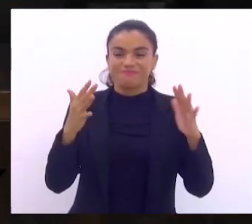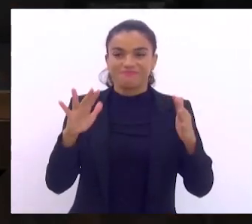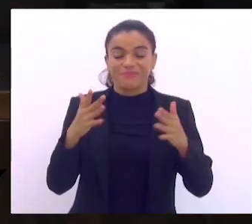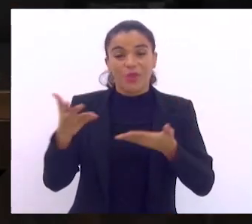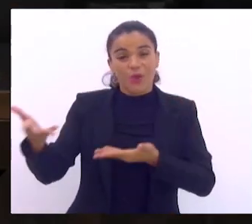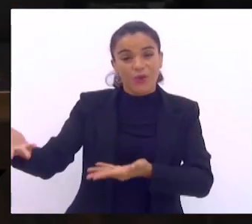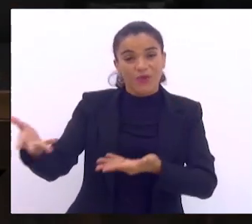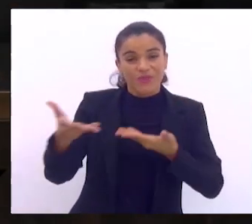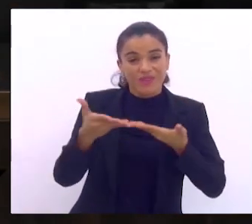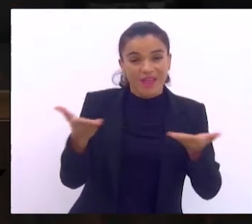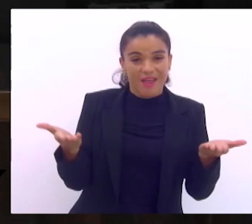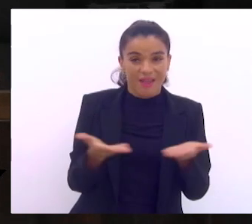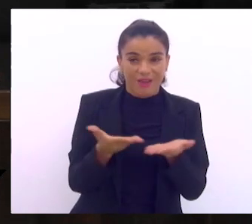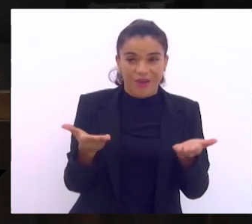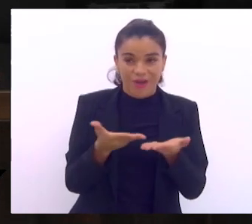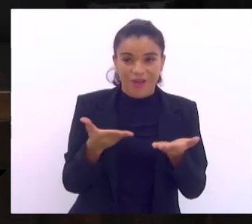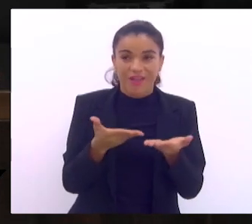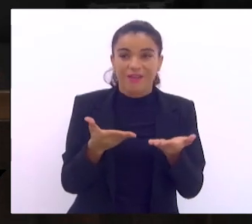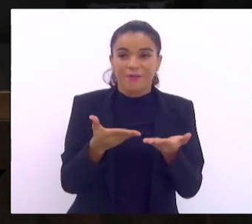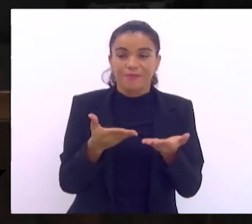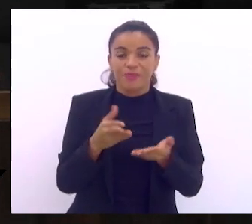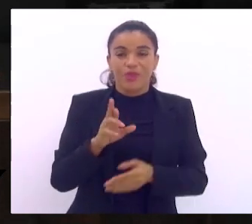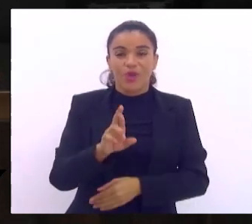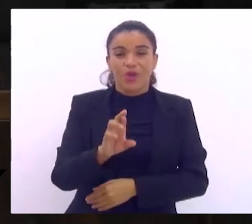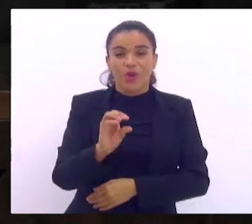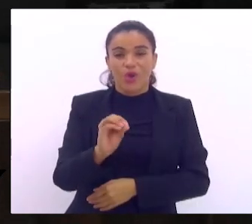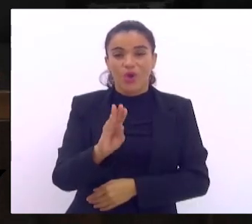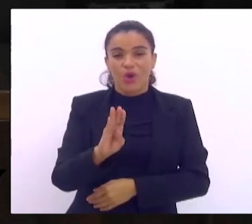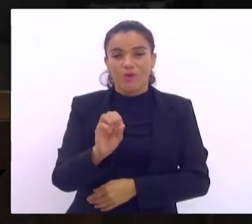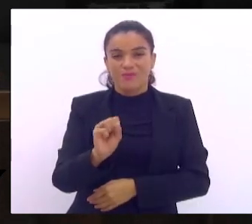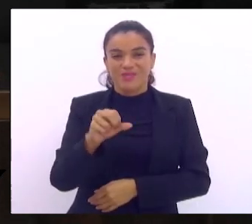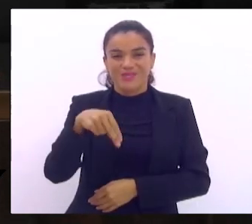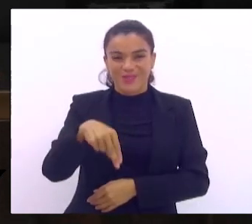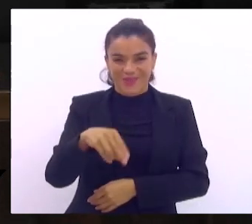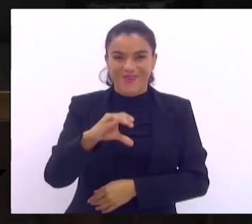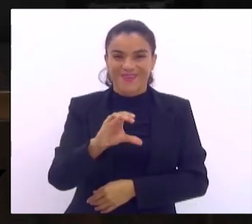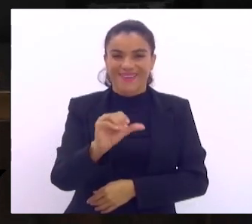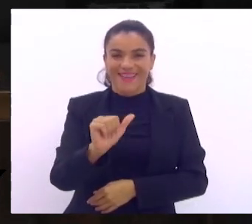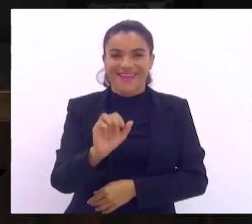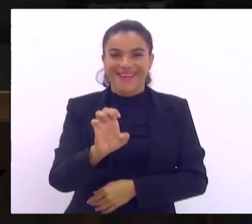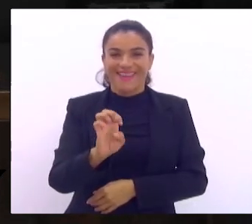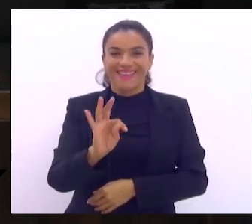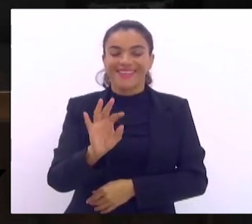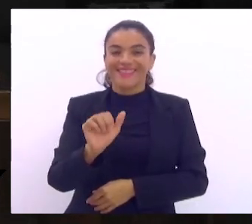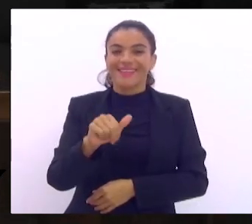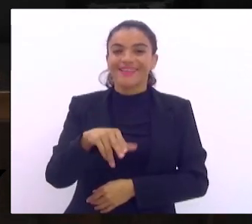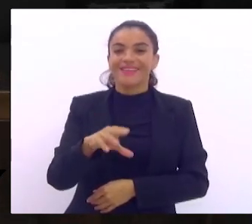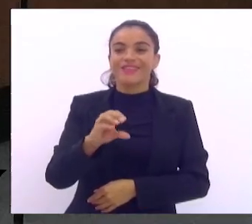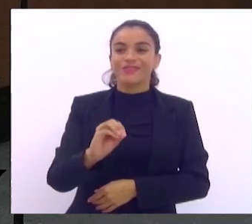Convidar agora a fazer o uso da palavra Robson Caetano, atleta olímpico.